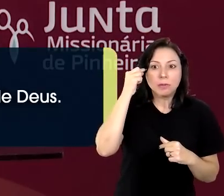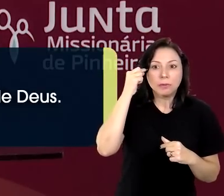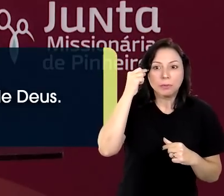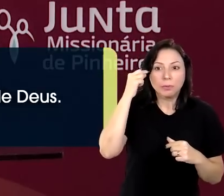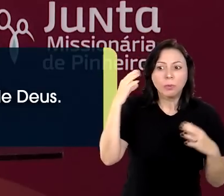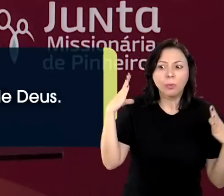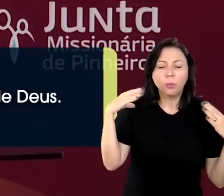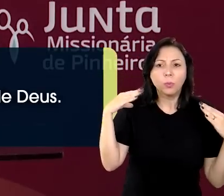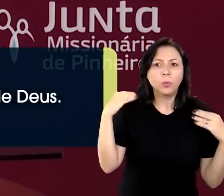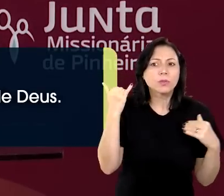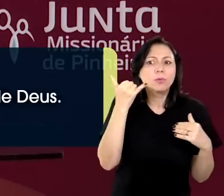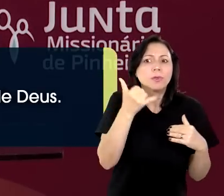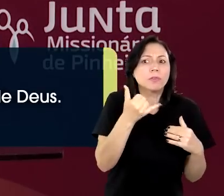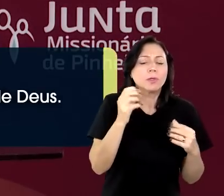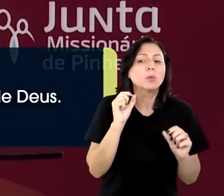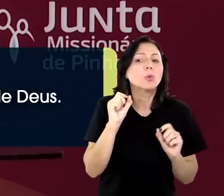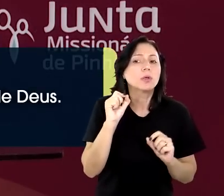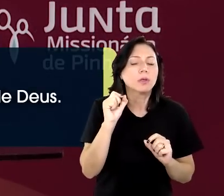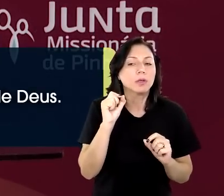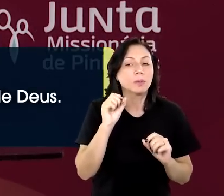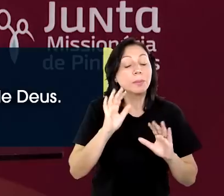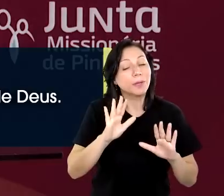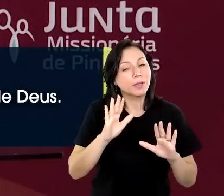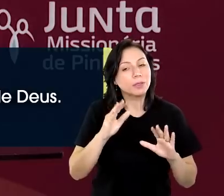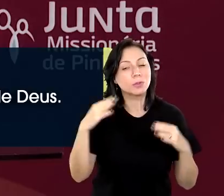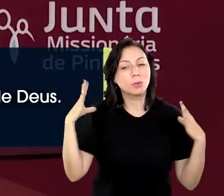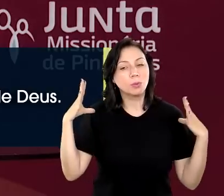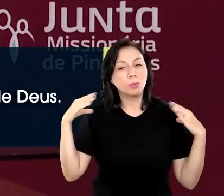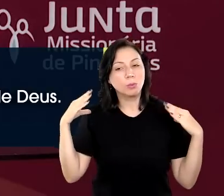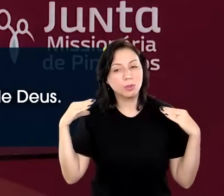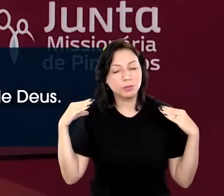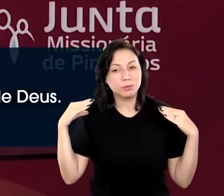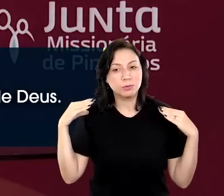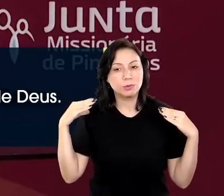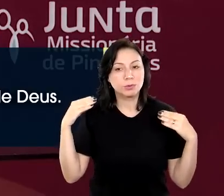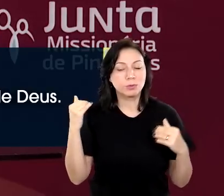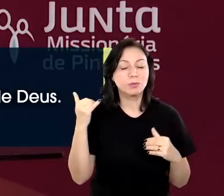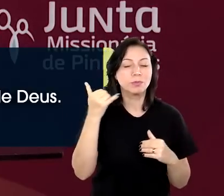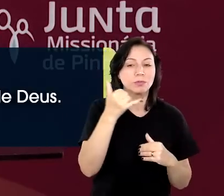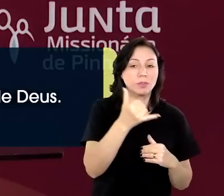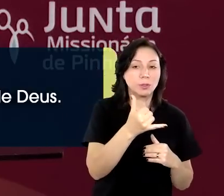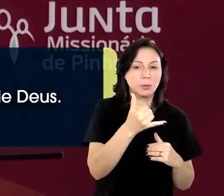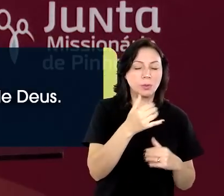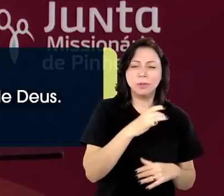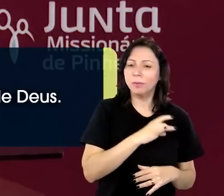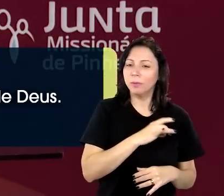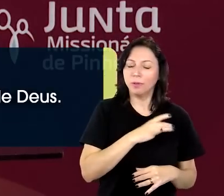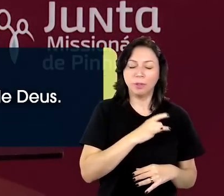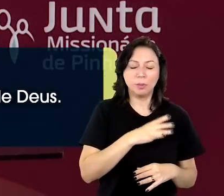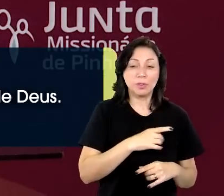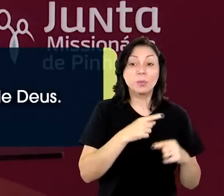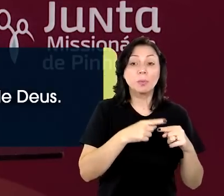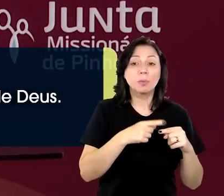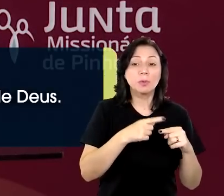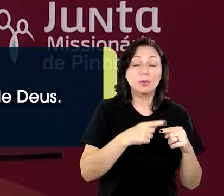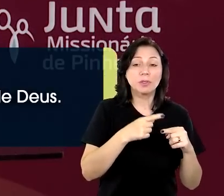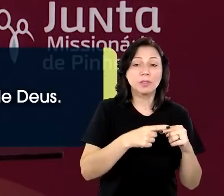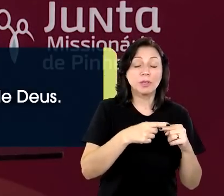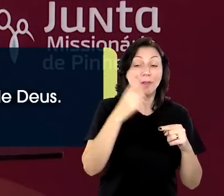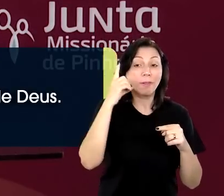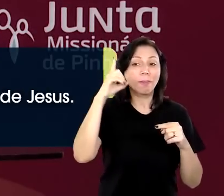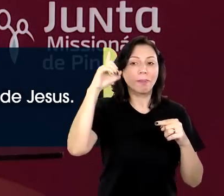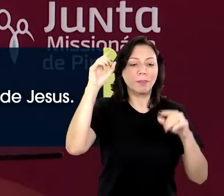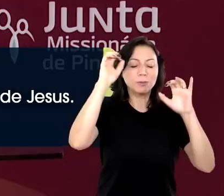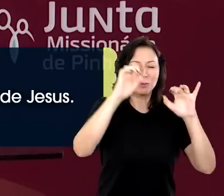saudação. Mas o anjo lhe disse: Maria, não temas, porque achaste graça diante